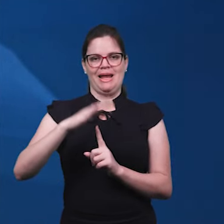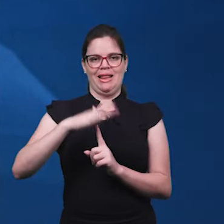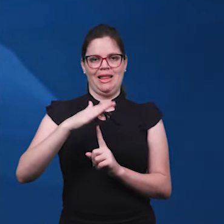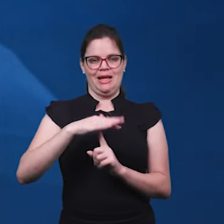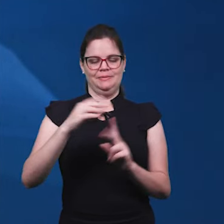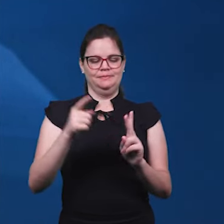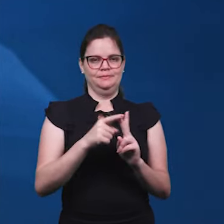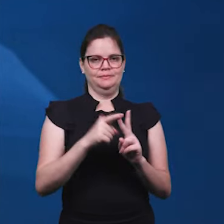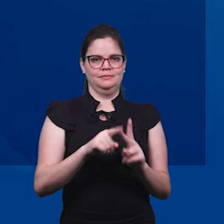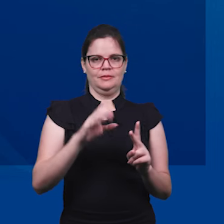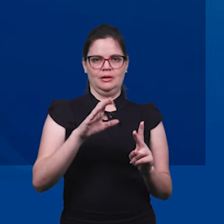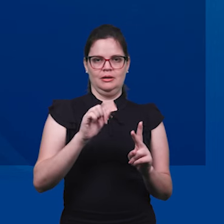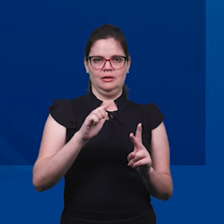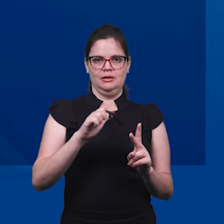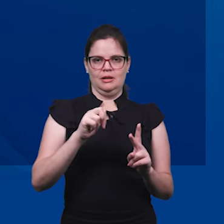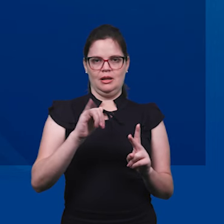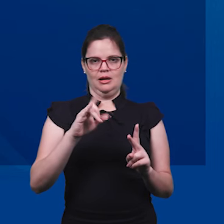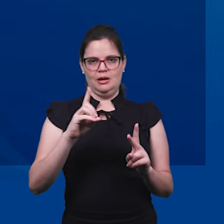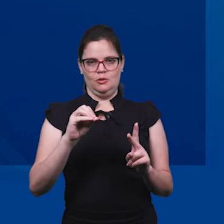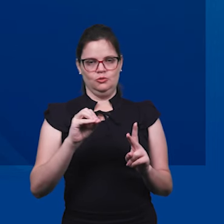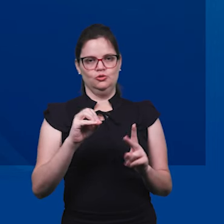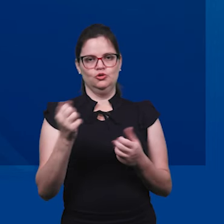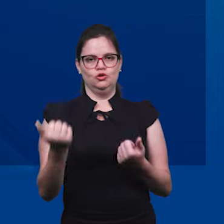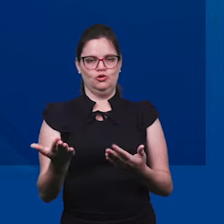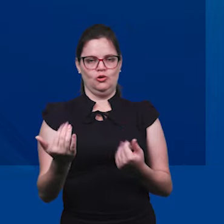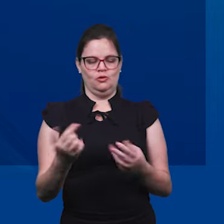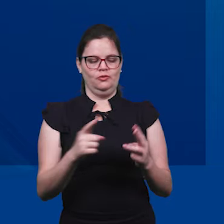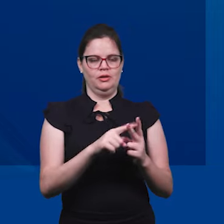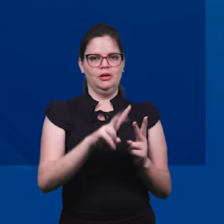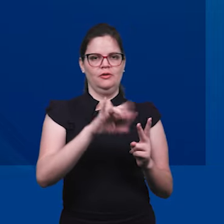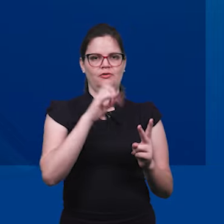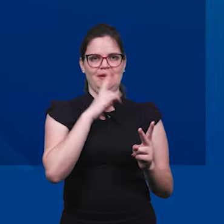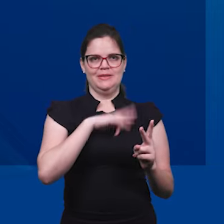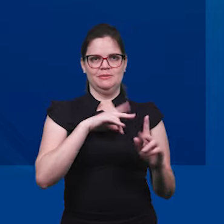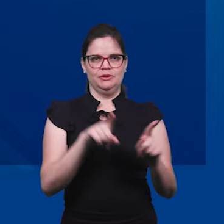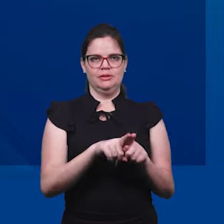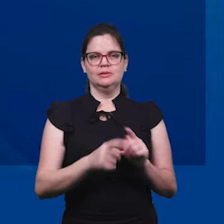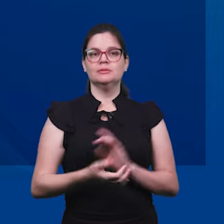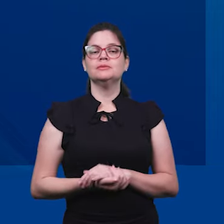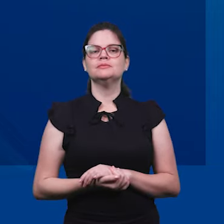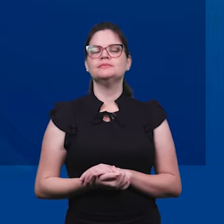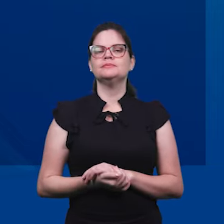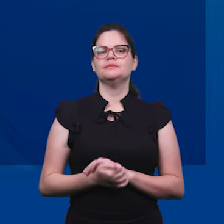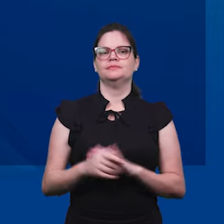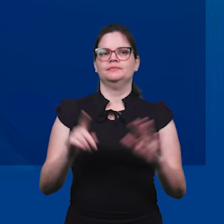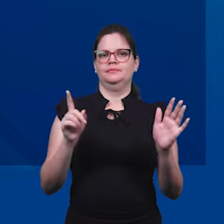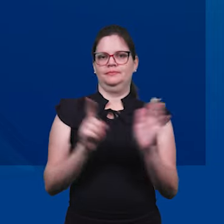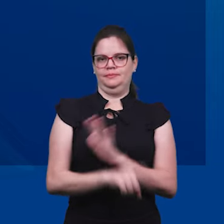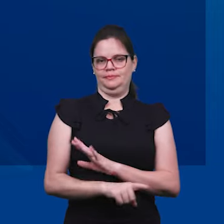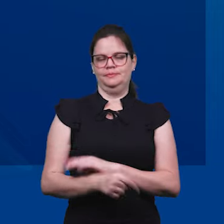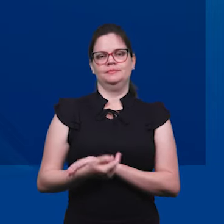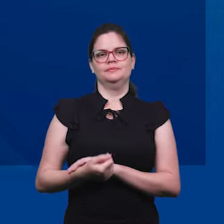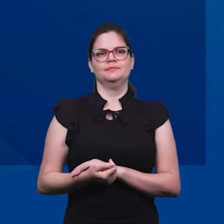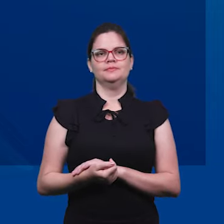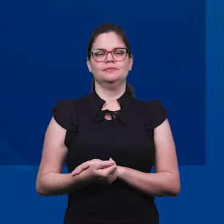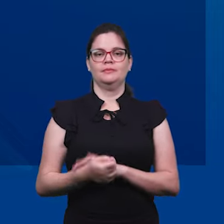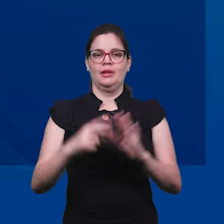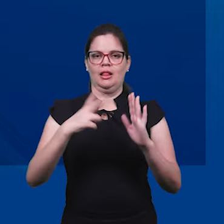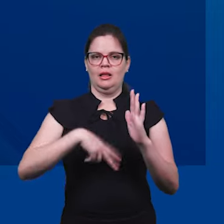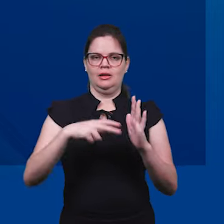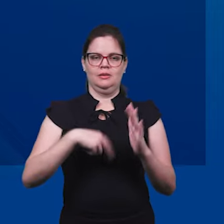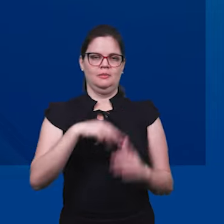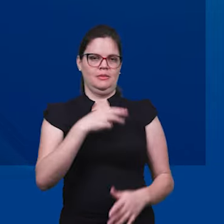dar a resposta também. Pergunta para a sensibilidade. Ao ler Mateus capítulo 13, 33 e